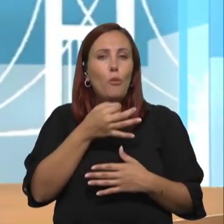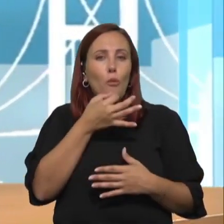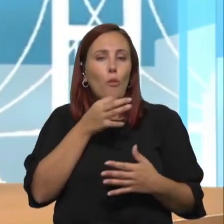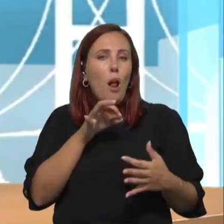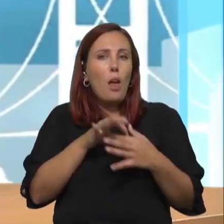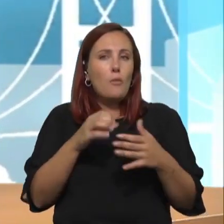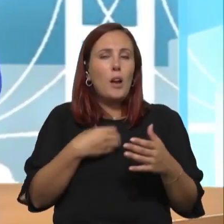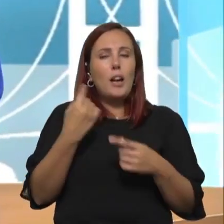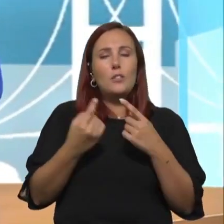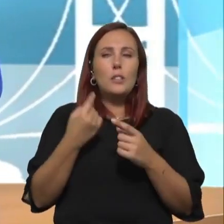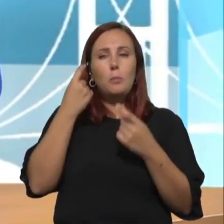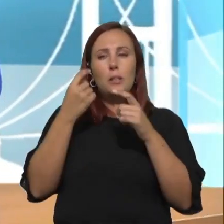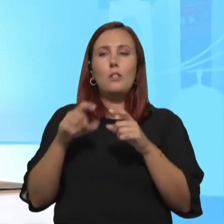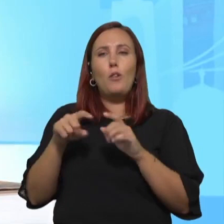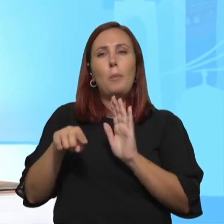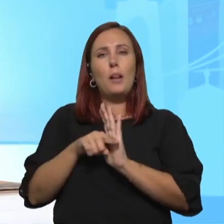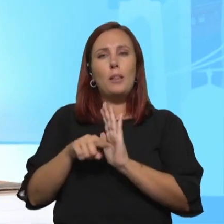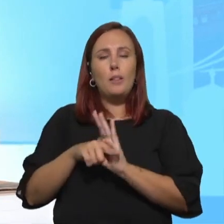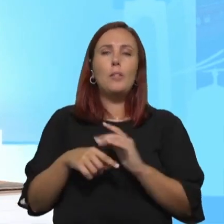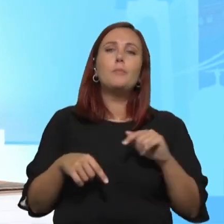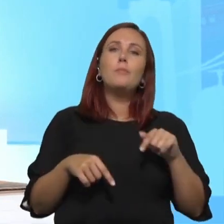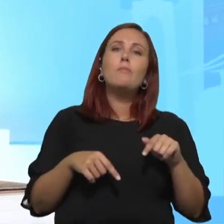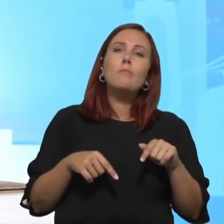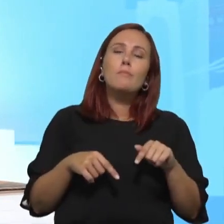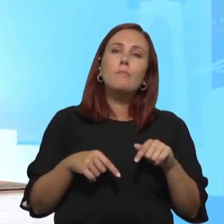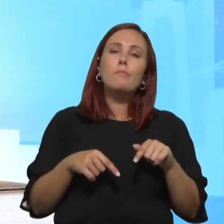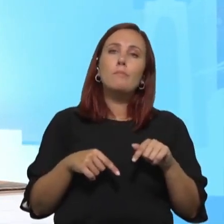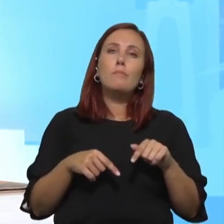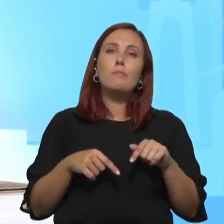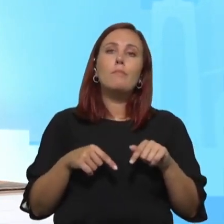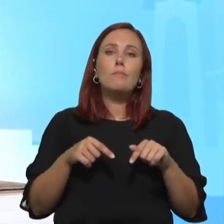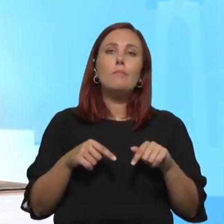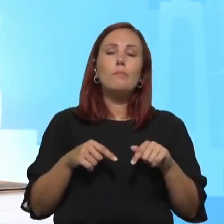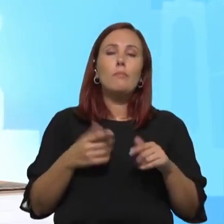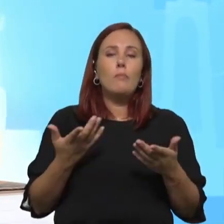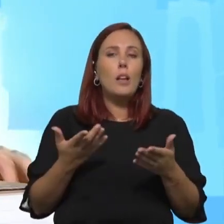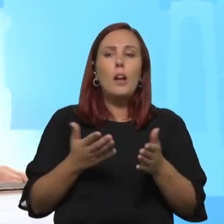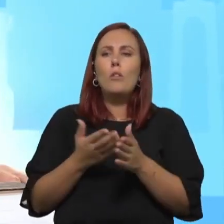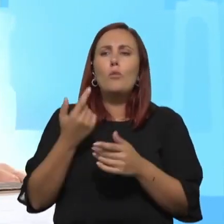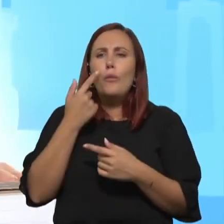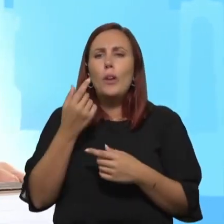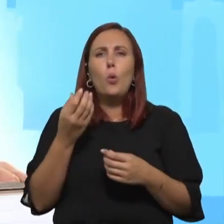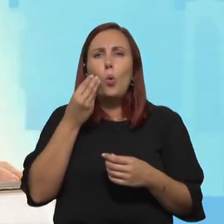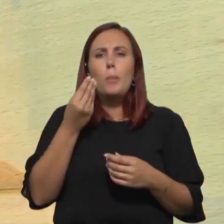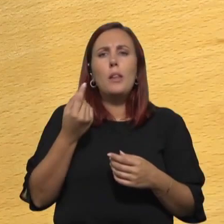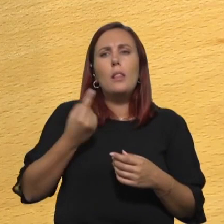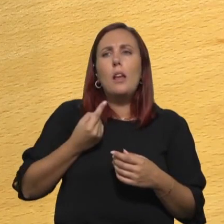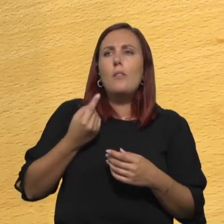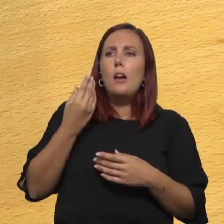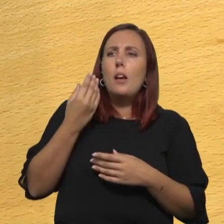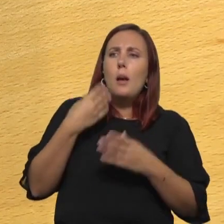muito negativa. E aqui, em que sentido, então, é que é utilizado e deve ser entendido?